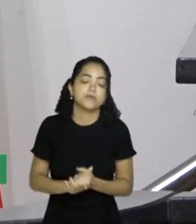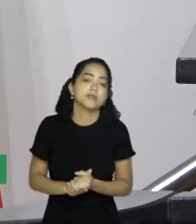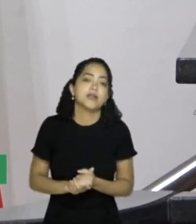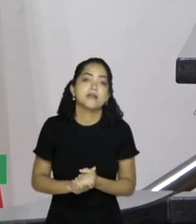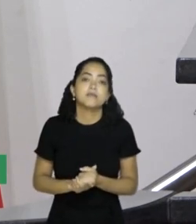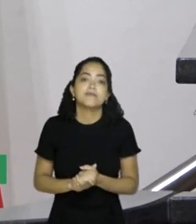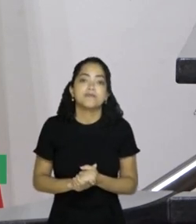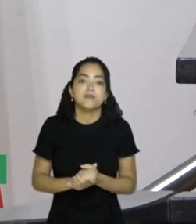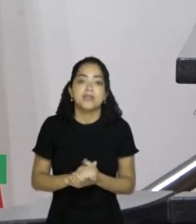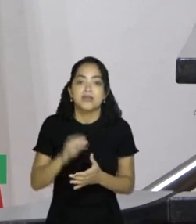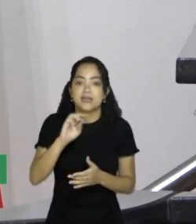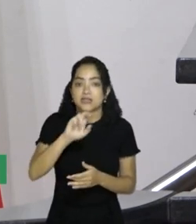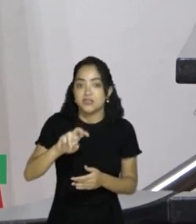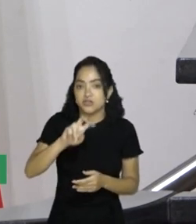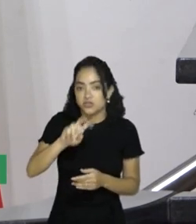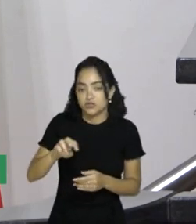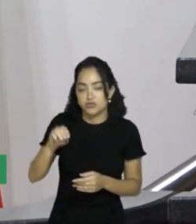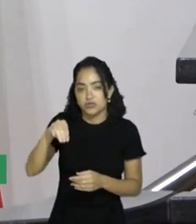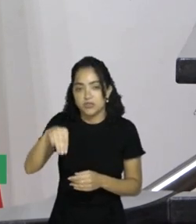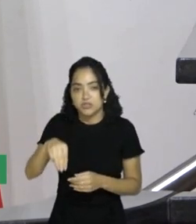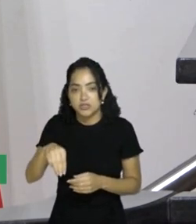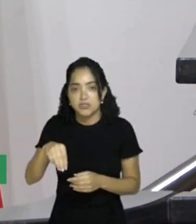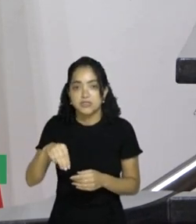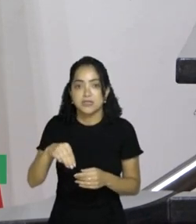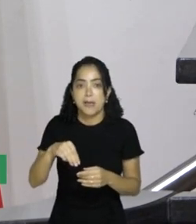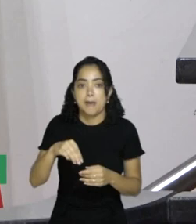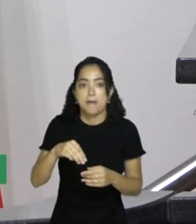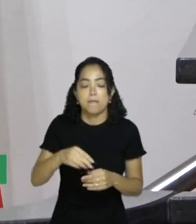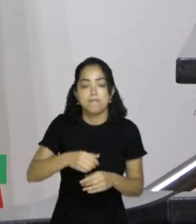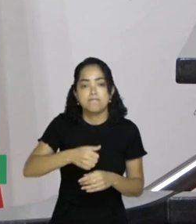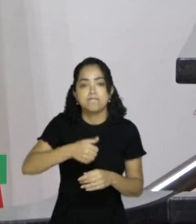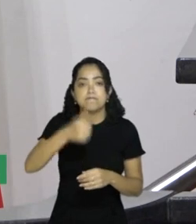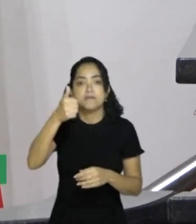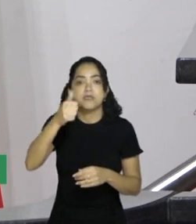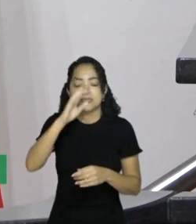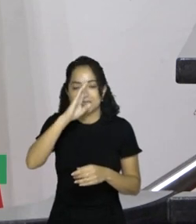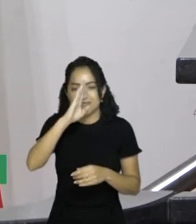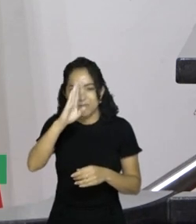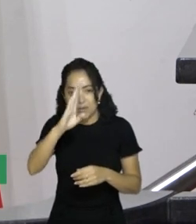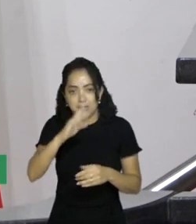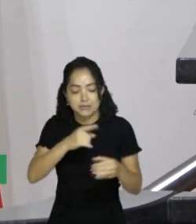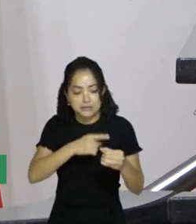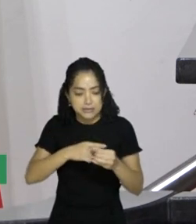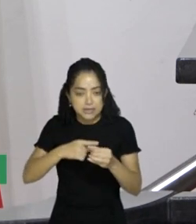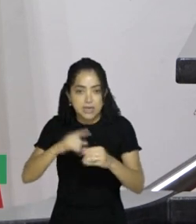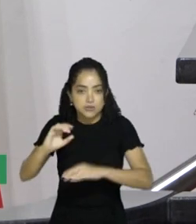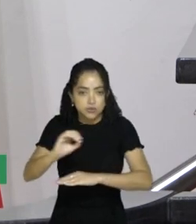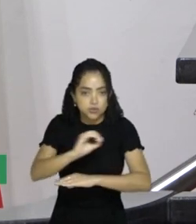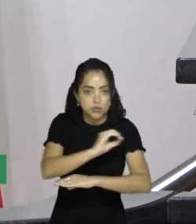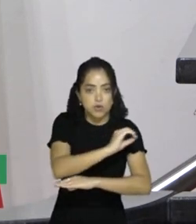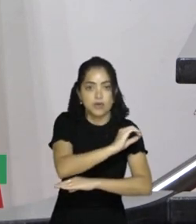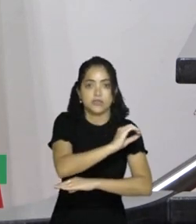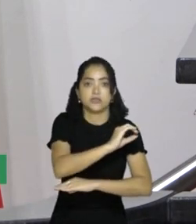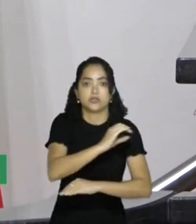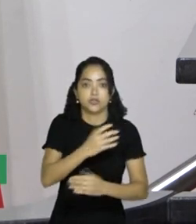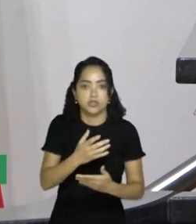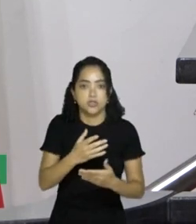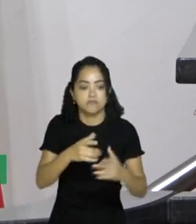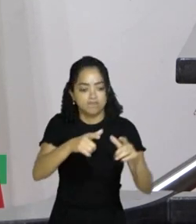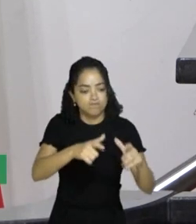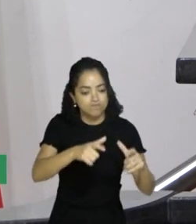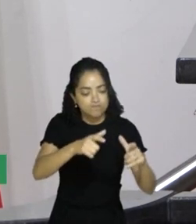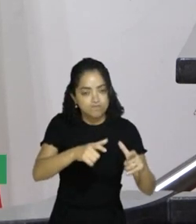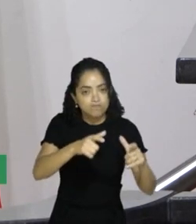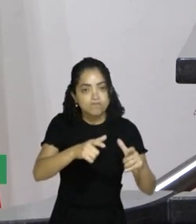Xaxim é uma das principais cidades do Oeste de Santa Catarina uma cidade muito bem localizada